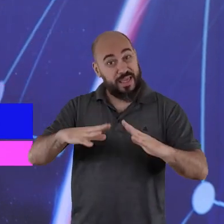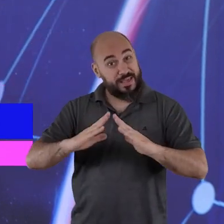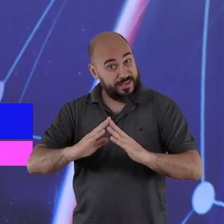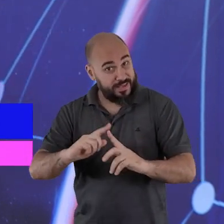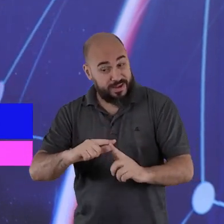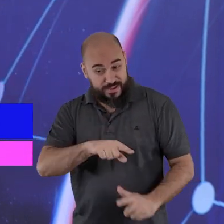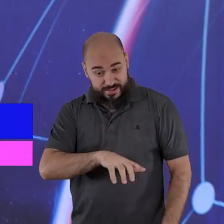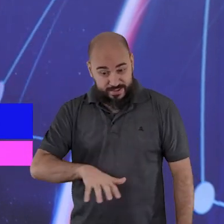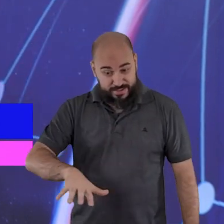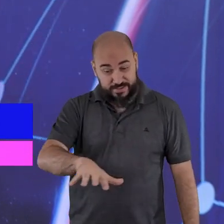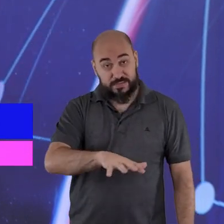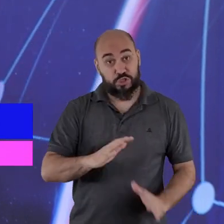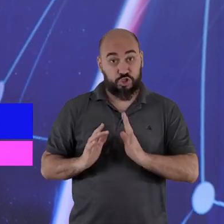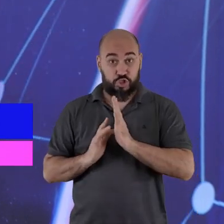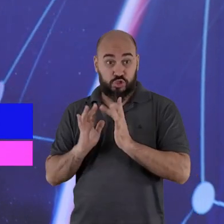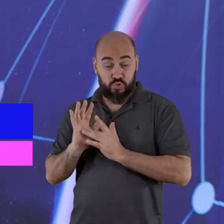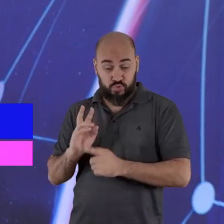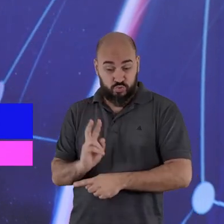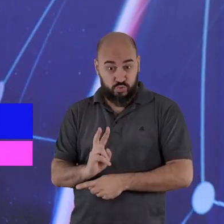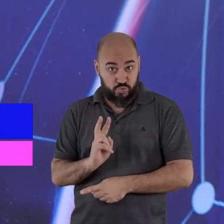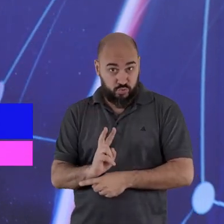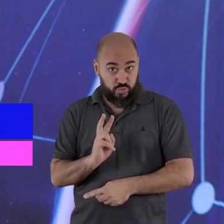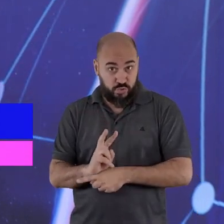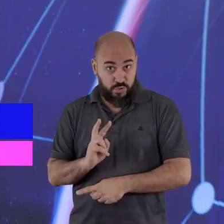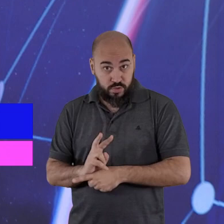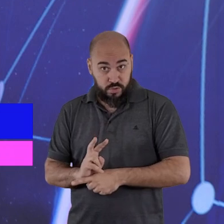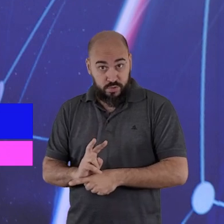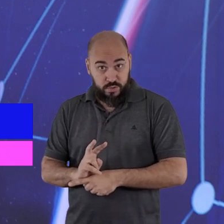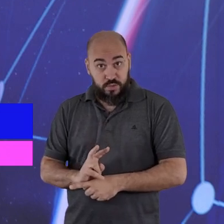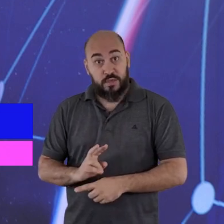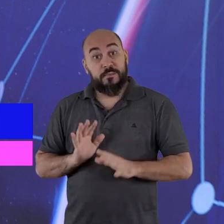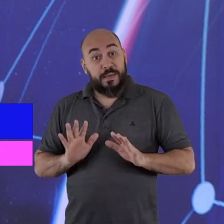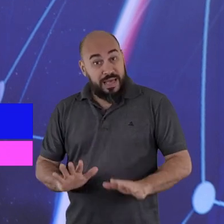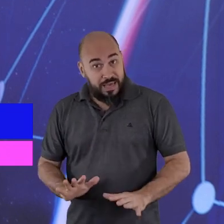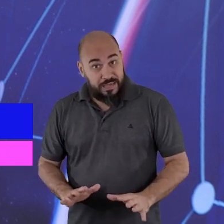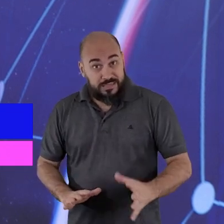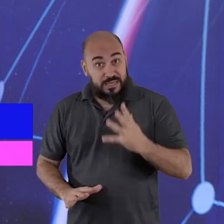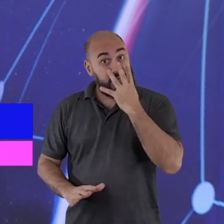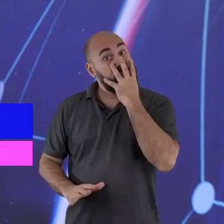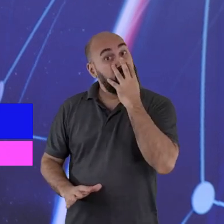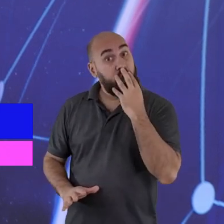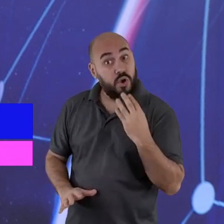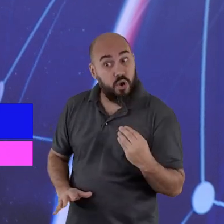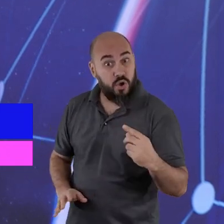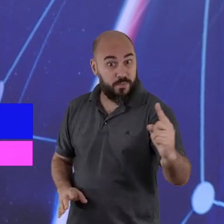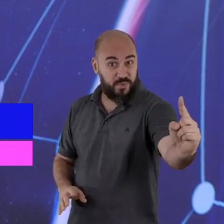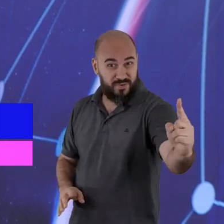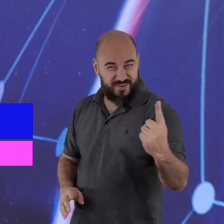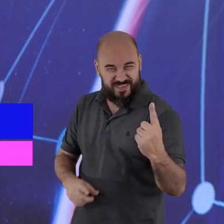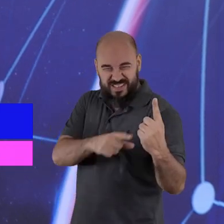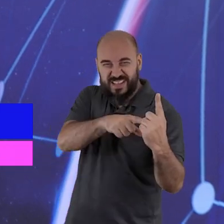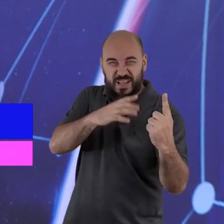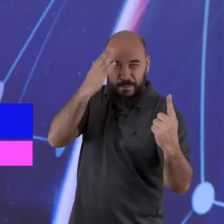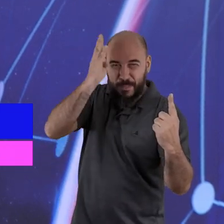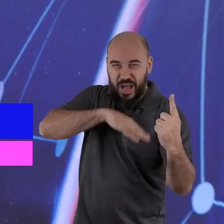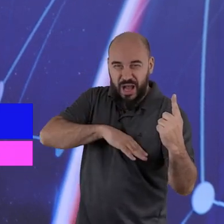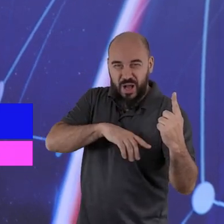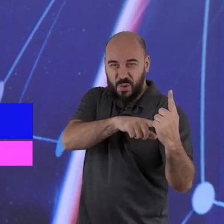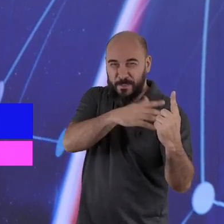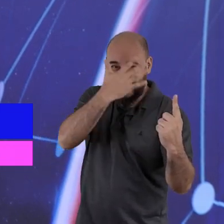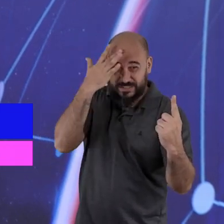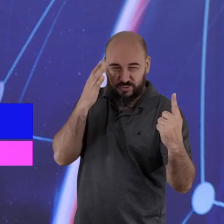pastor, nós somos as suas ovelhas e contra nós existem lobos